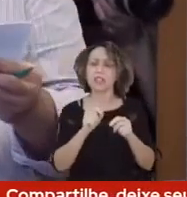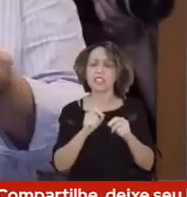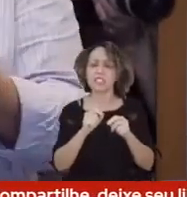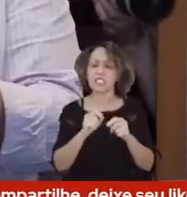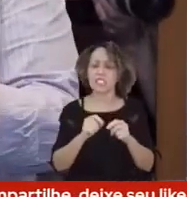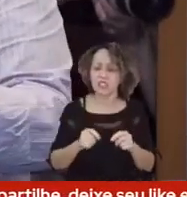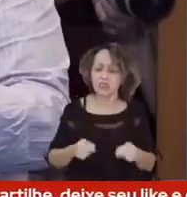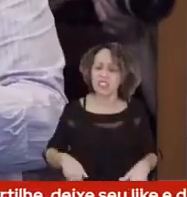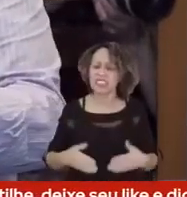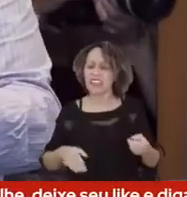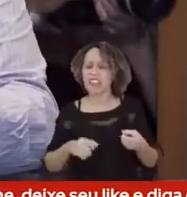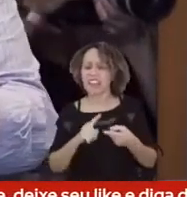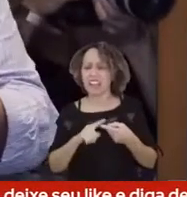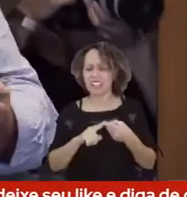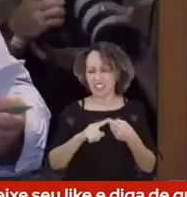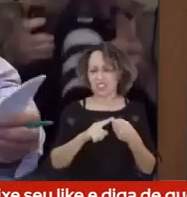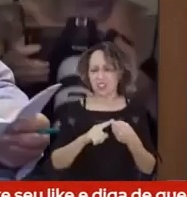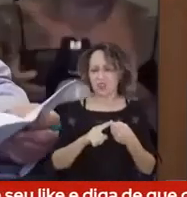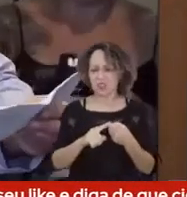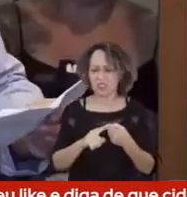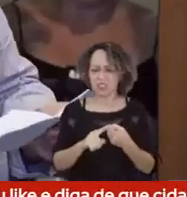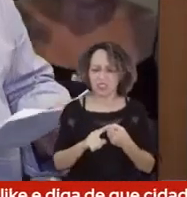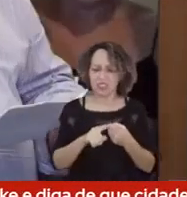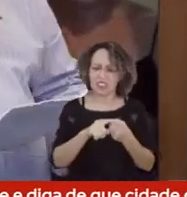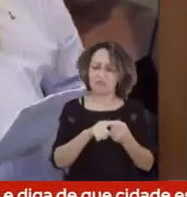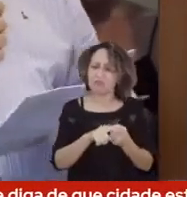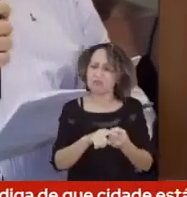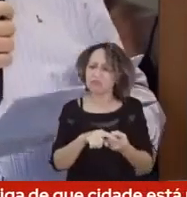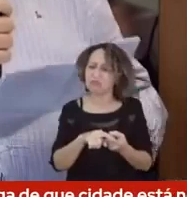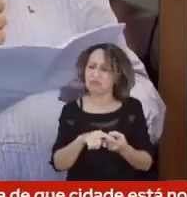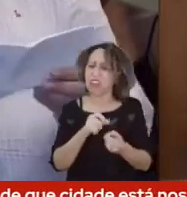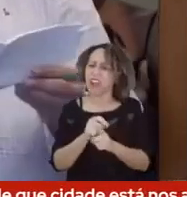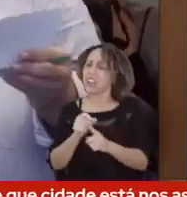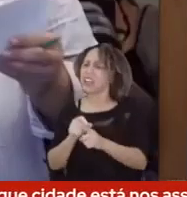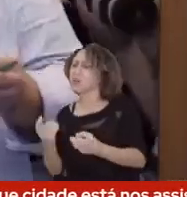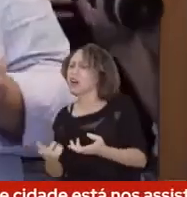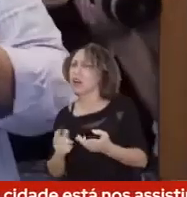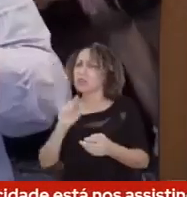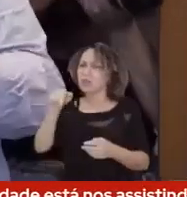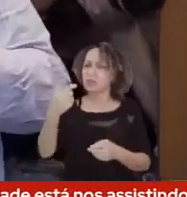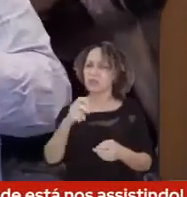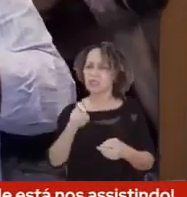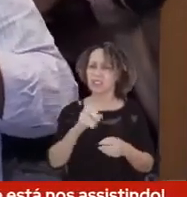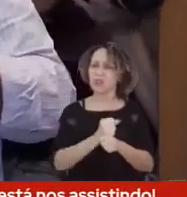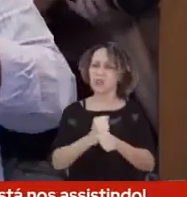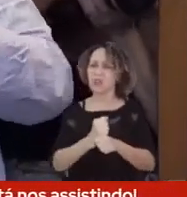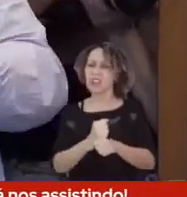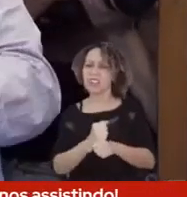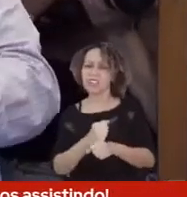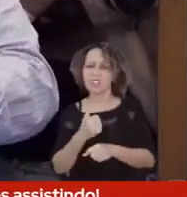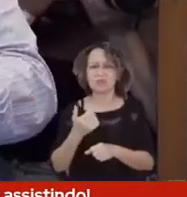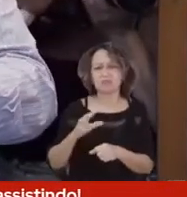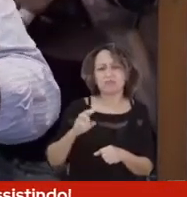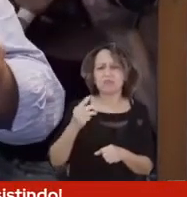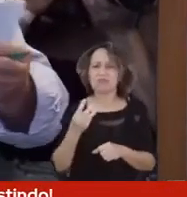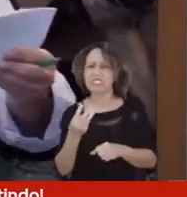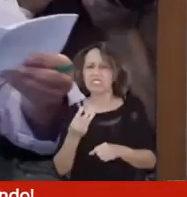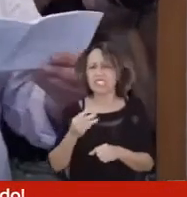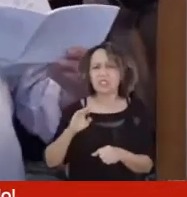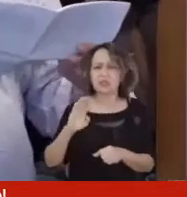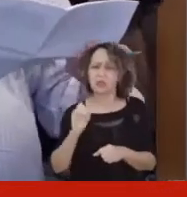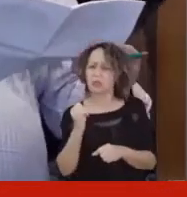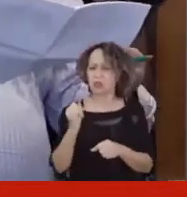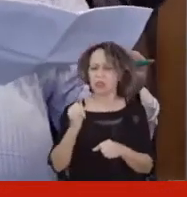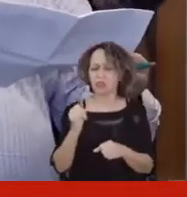arrendamentos, despesas nos próximos 5 anos, em torno de 325 bilhões, o máximo. Os dados aqui que eu estou falando são da Petrobras.